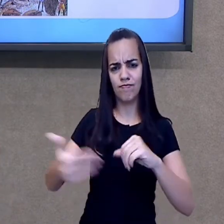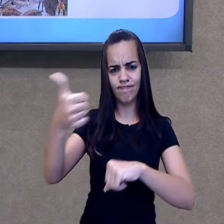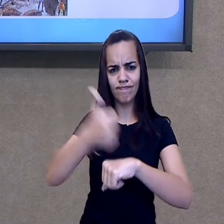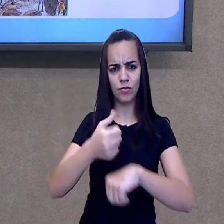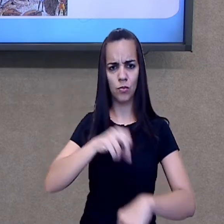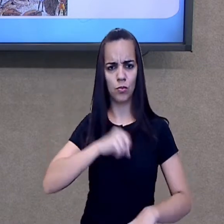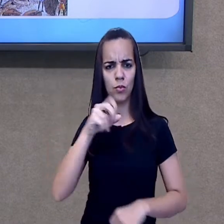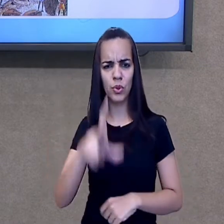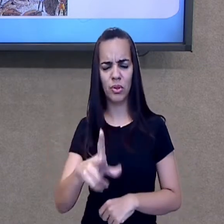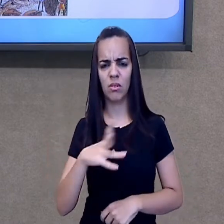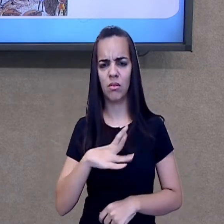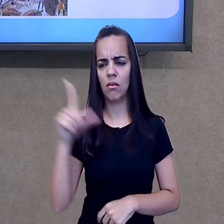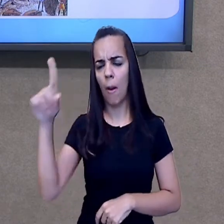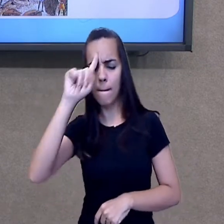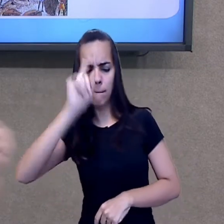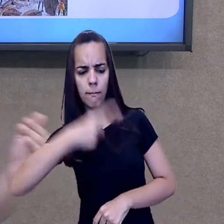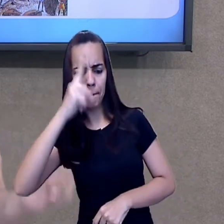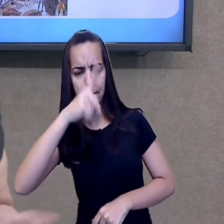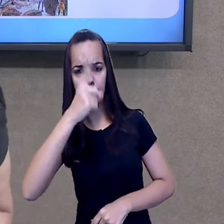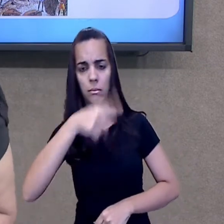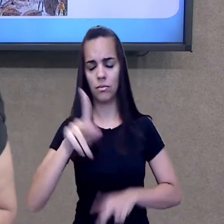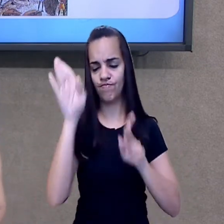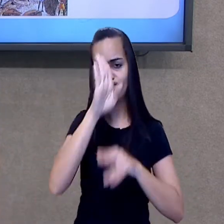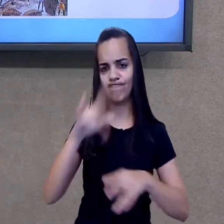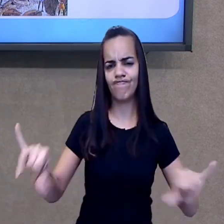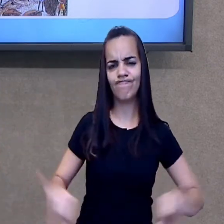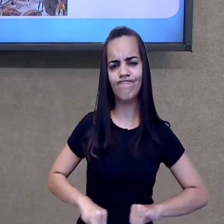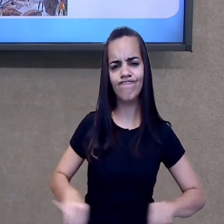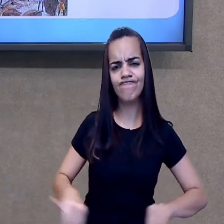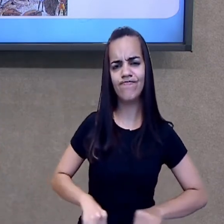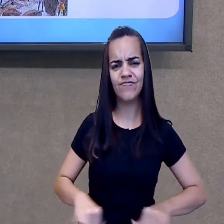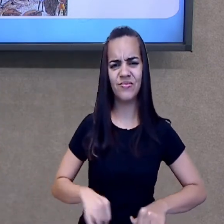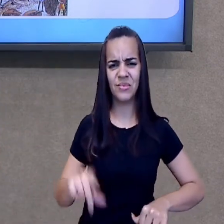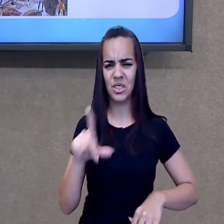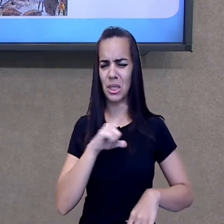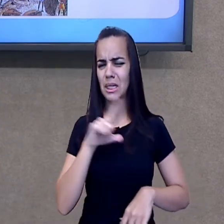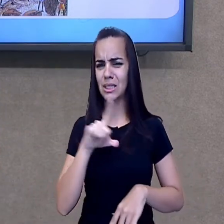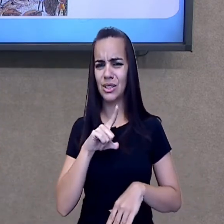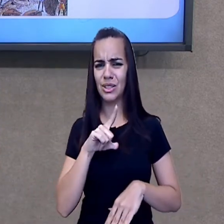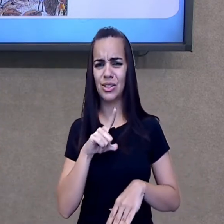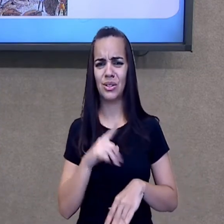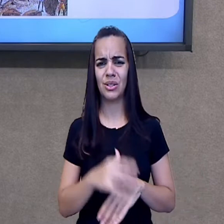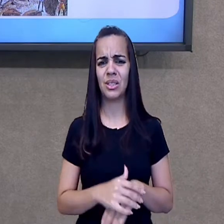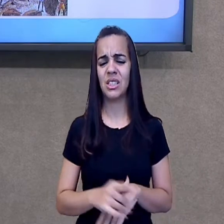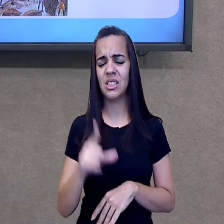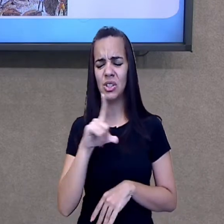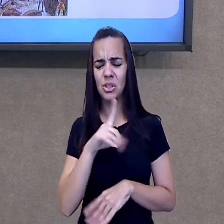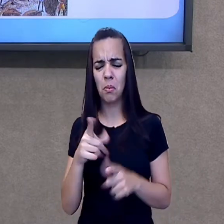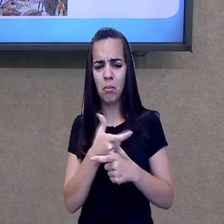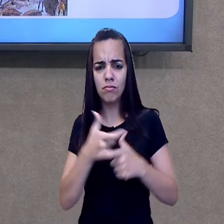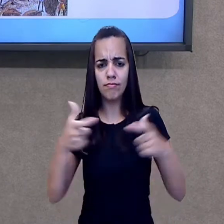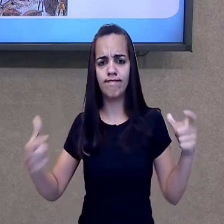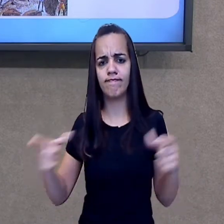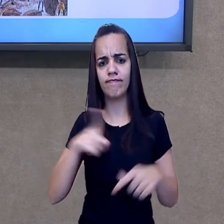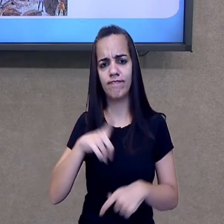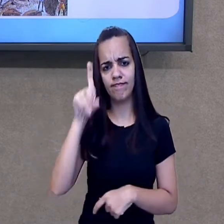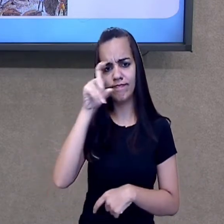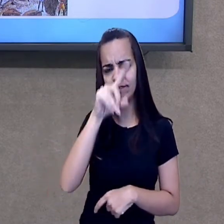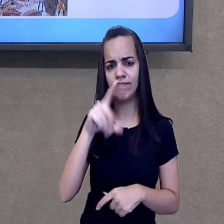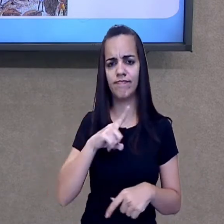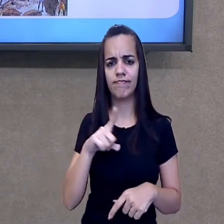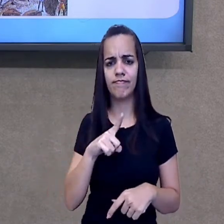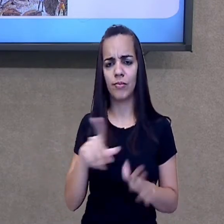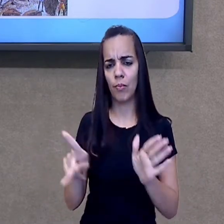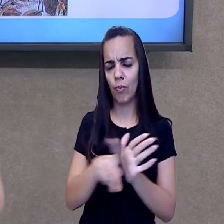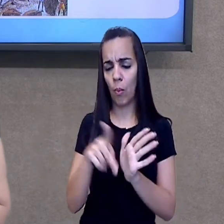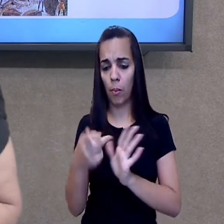exageros políticos e com as altas taxas de impostos. Era um período de grande extração de ouro, principalmente na capitania de